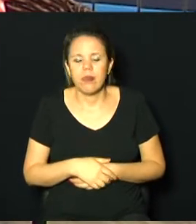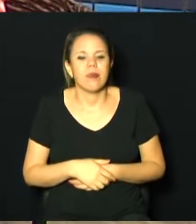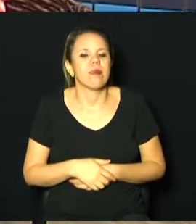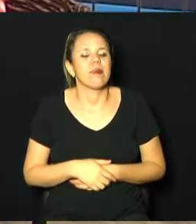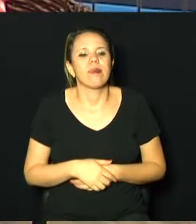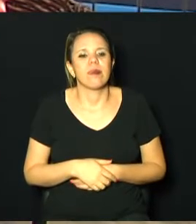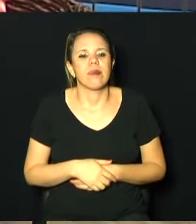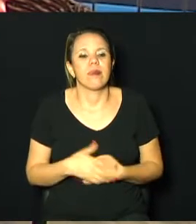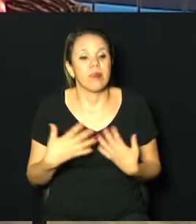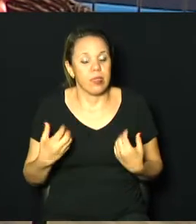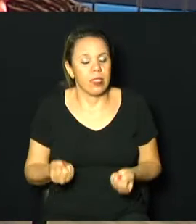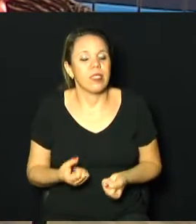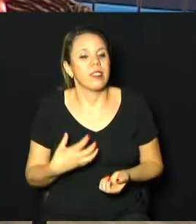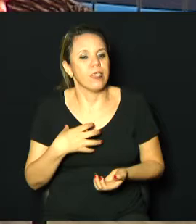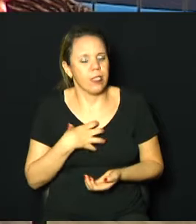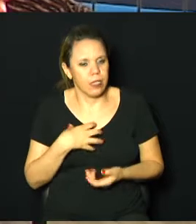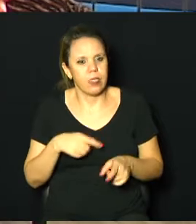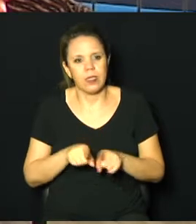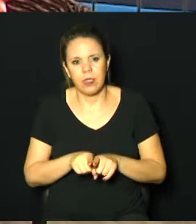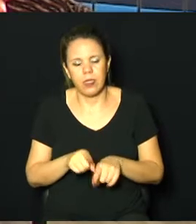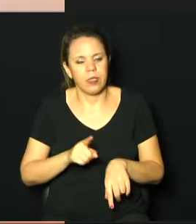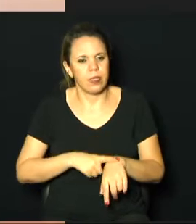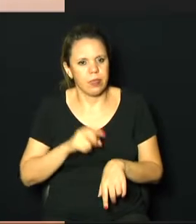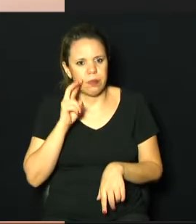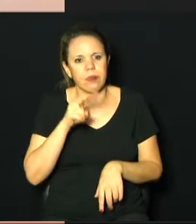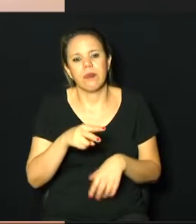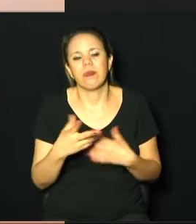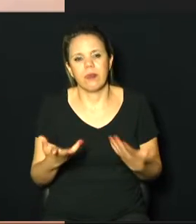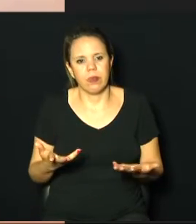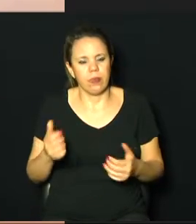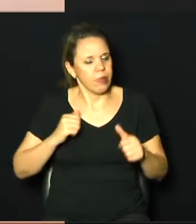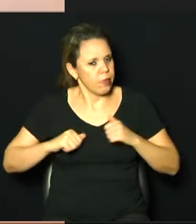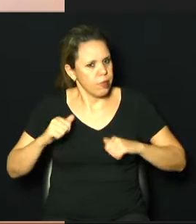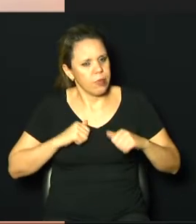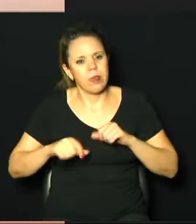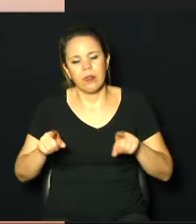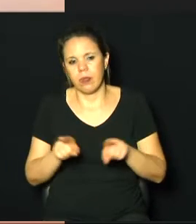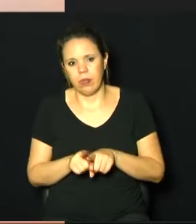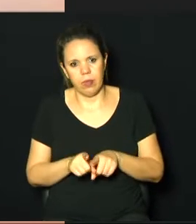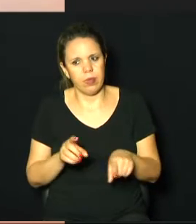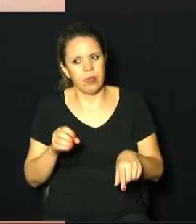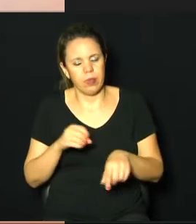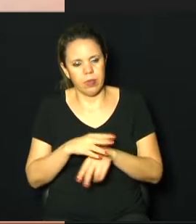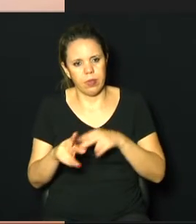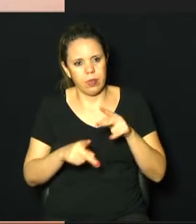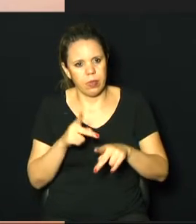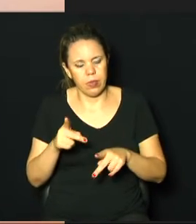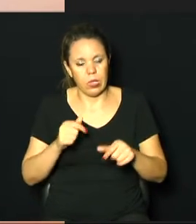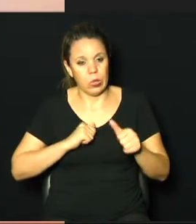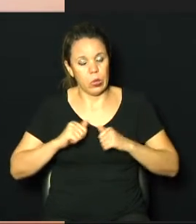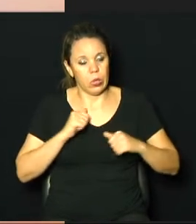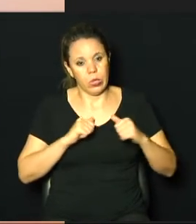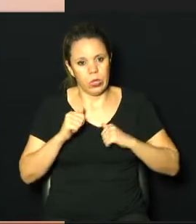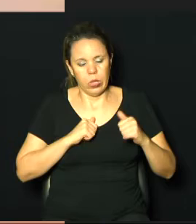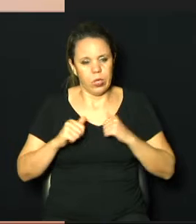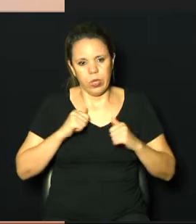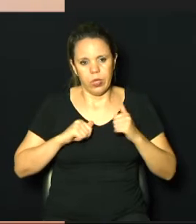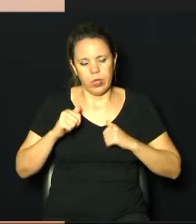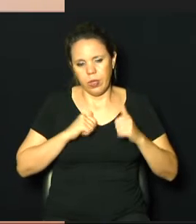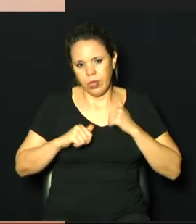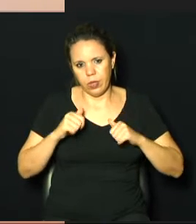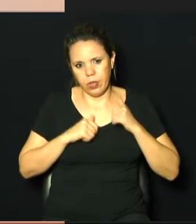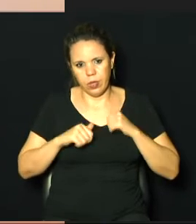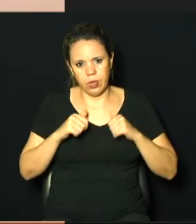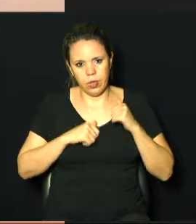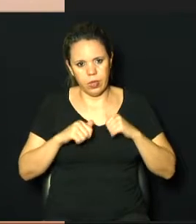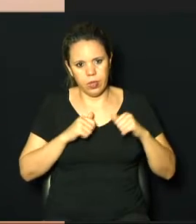Sem pressa, vamos sentir, vamos também olhar para o momento, que essa ânsia também traz essa euforia, e aí